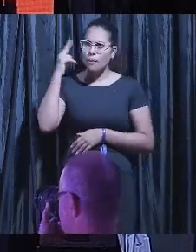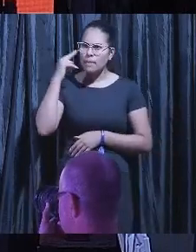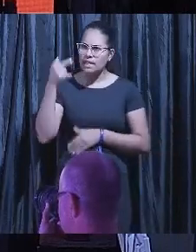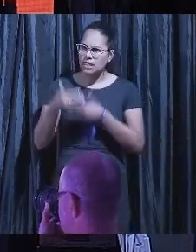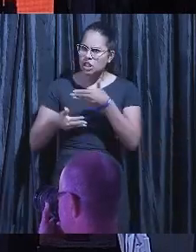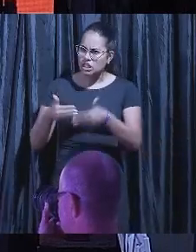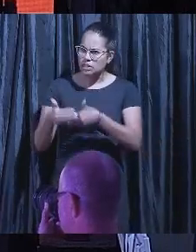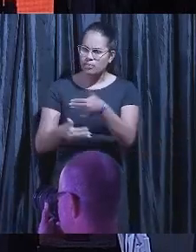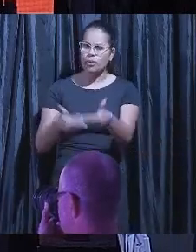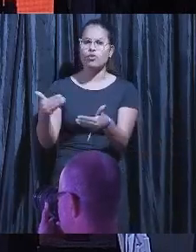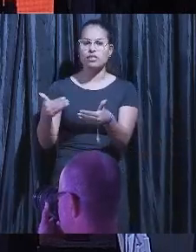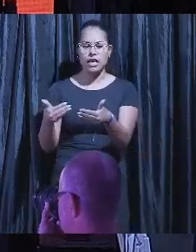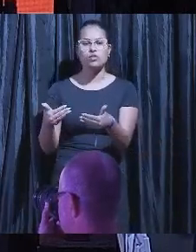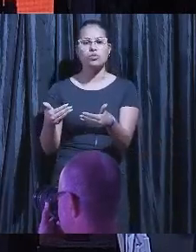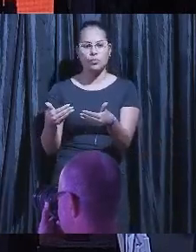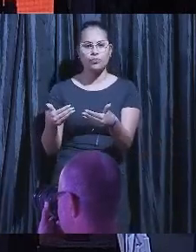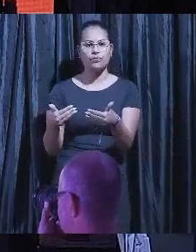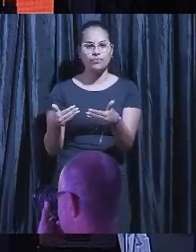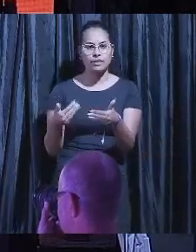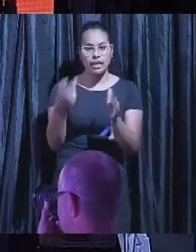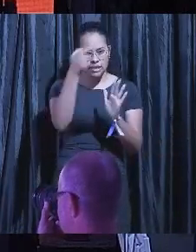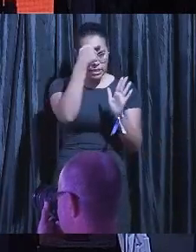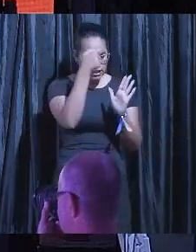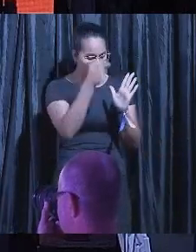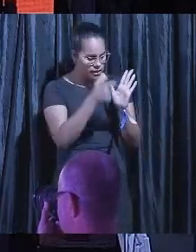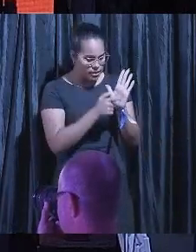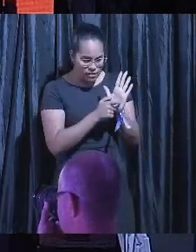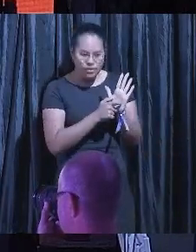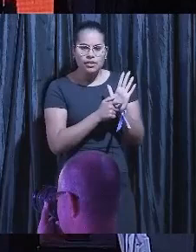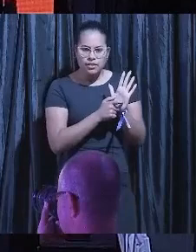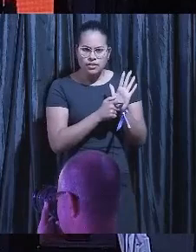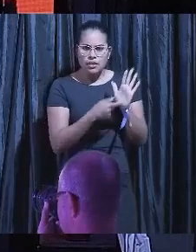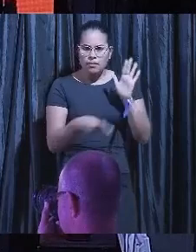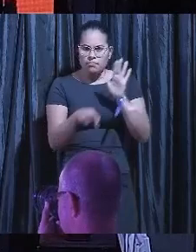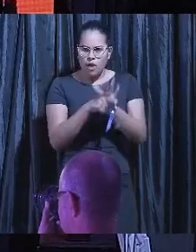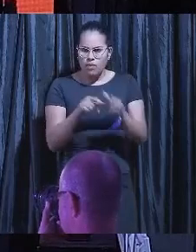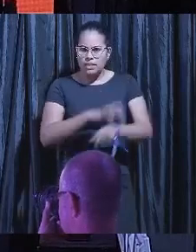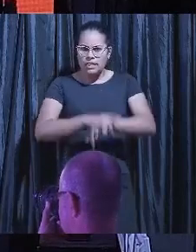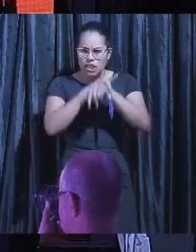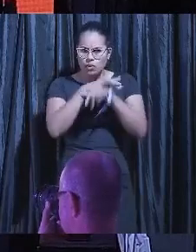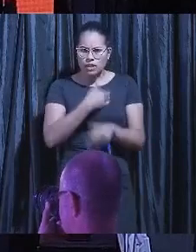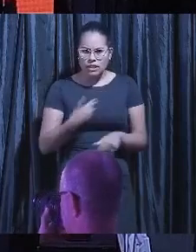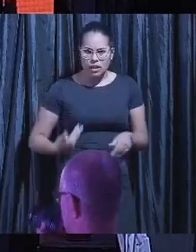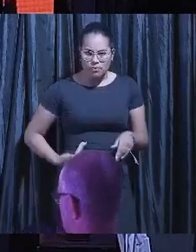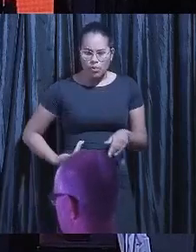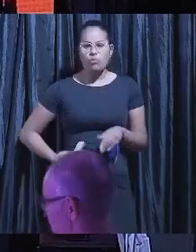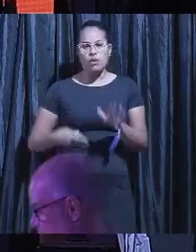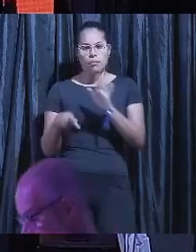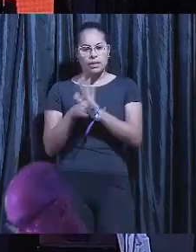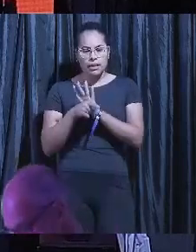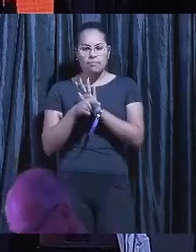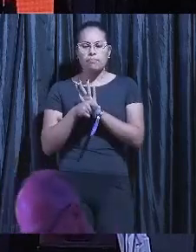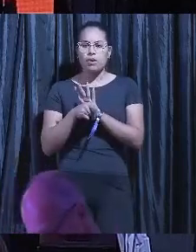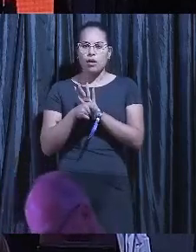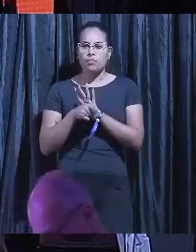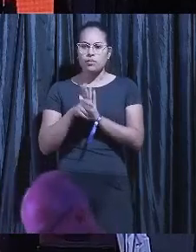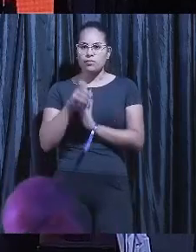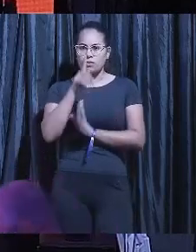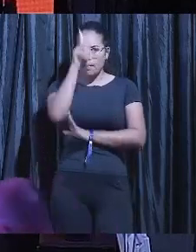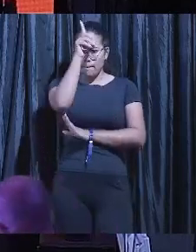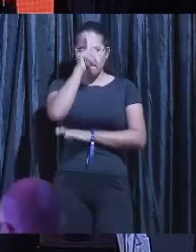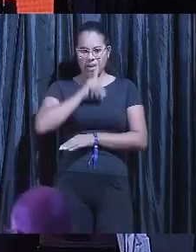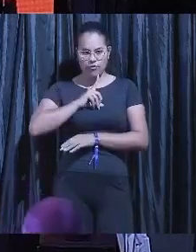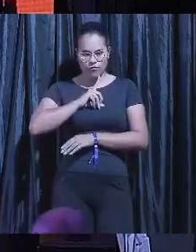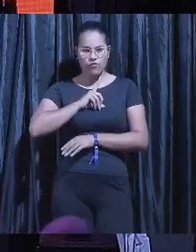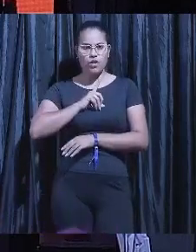segurança da inteligência artificial a serviço da segurança pública para reconhecimento